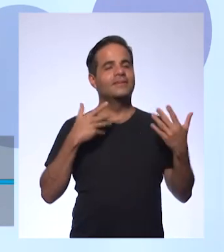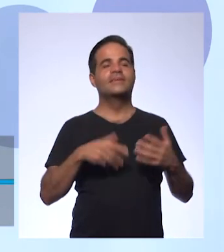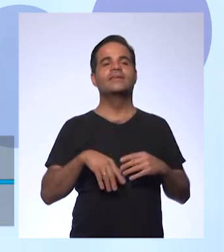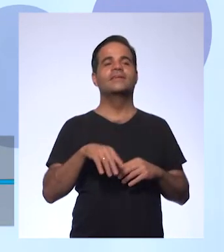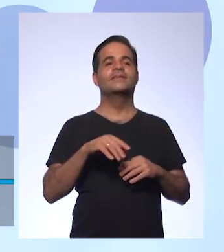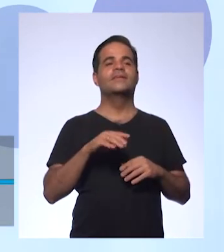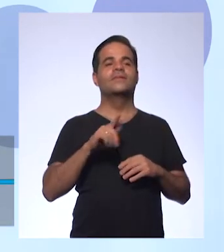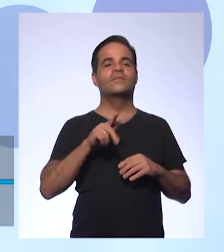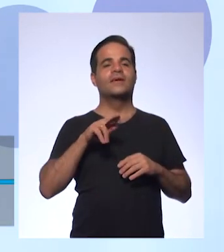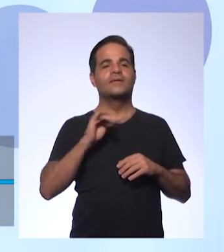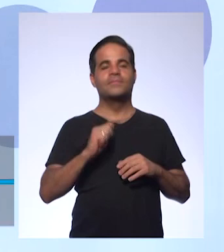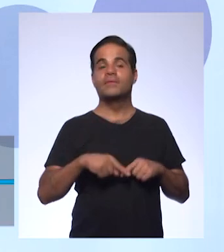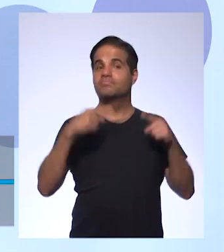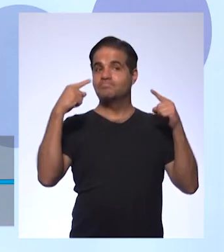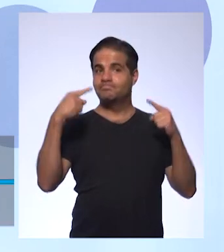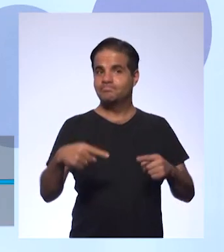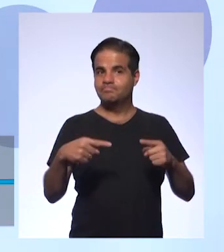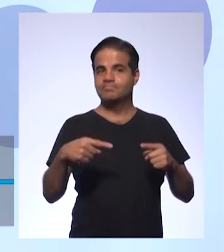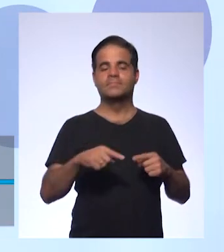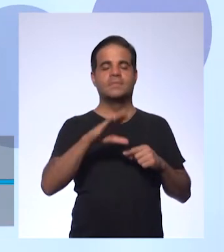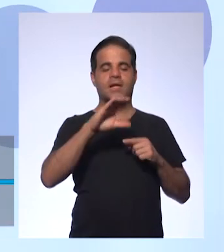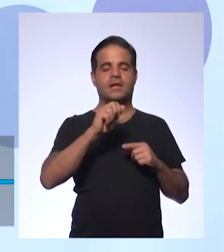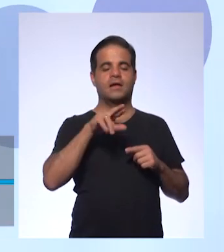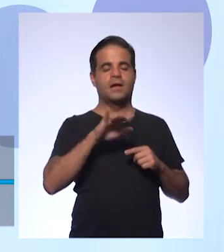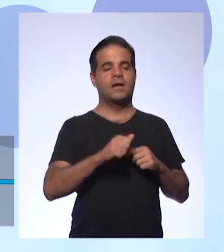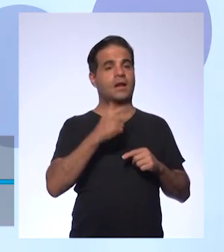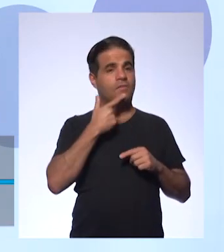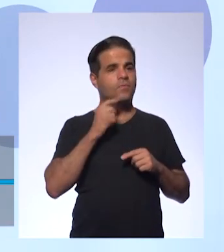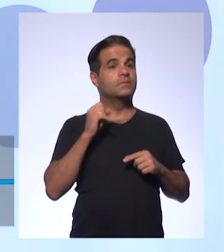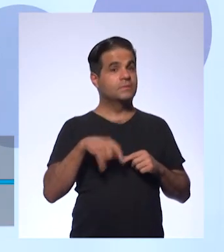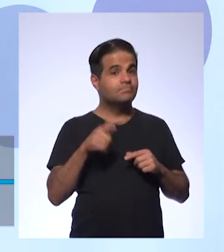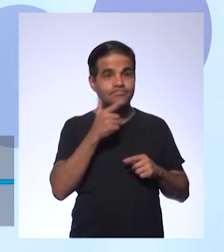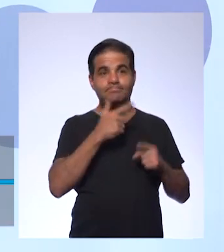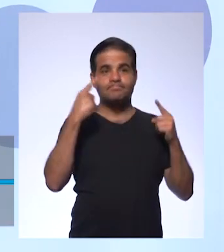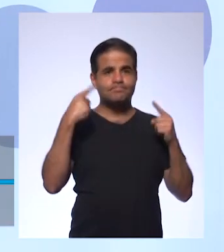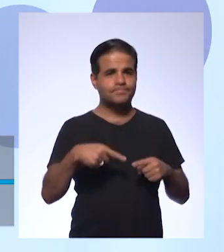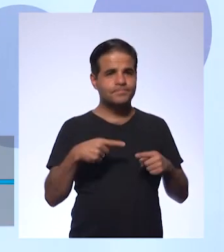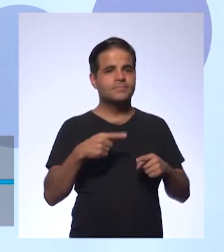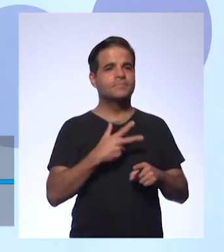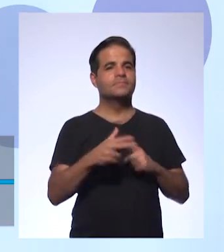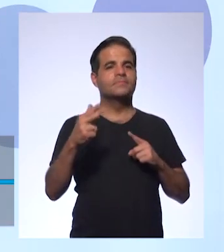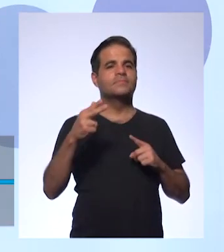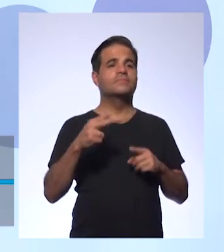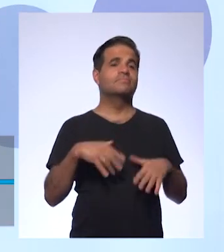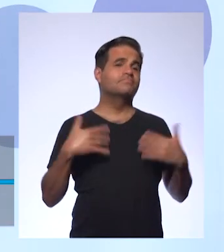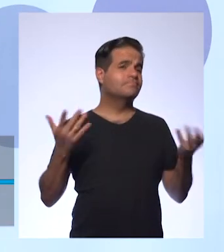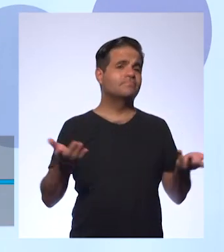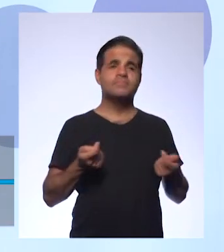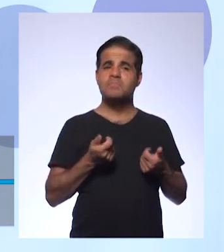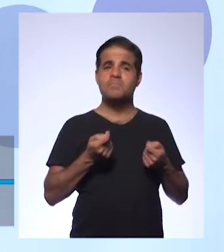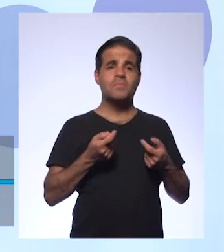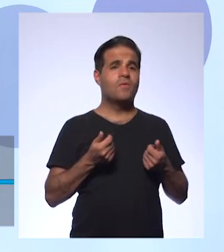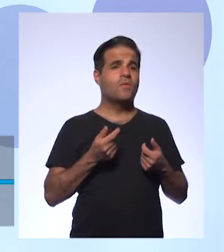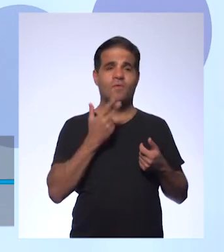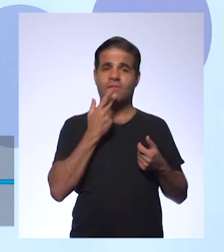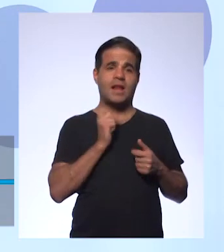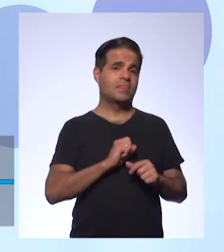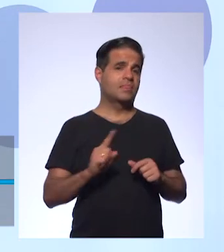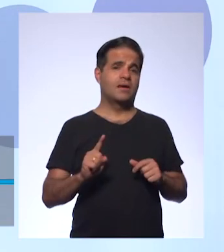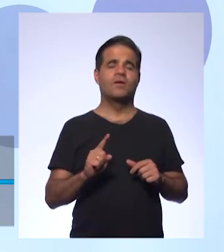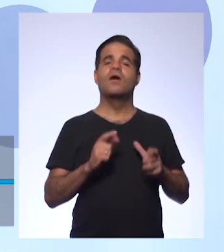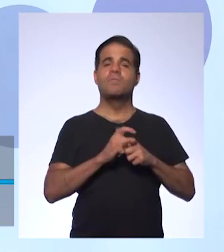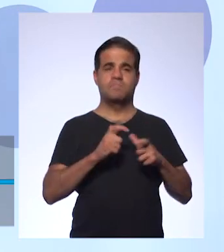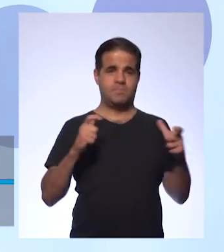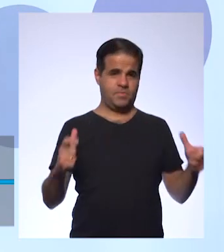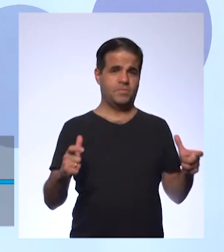da competição. A Carla falou que gosta quando ganha. Assim, são poucos que falaram não, viu? A